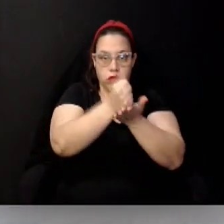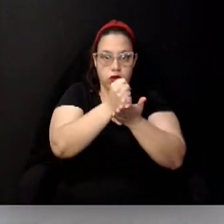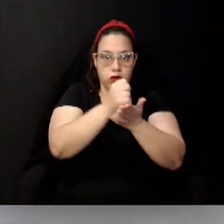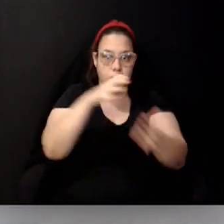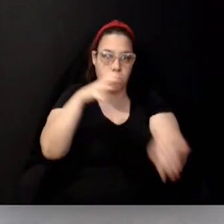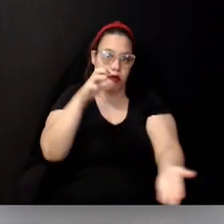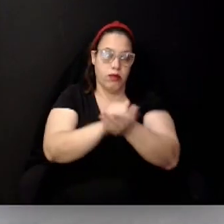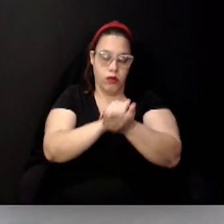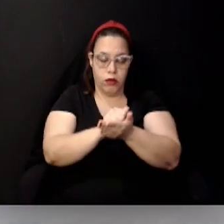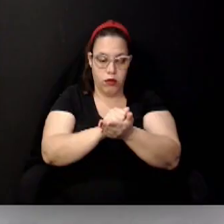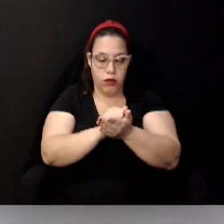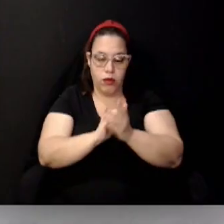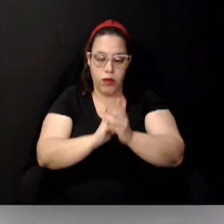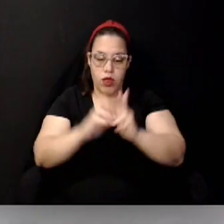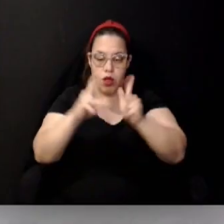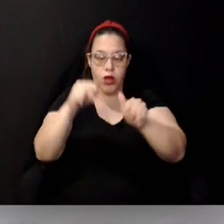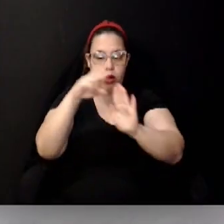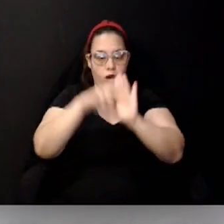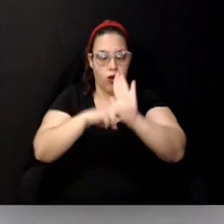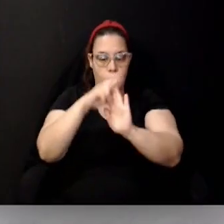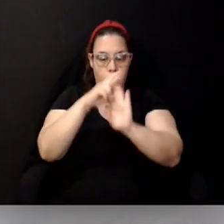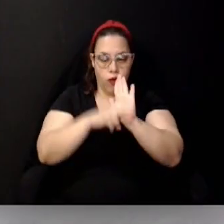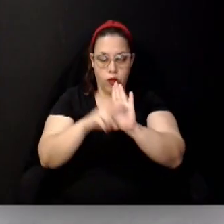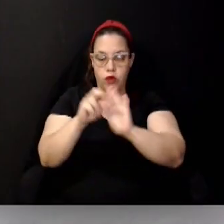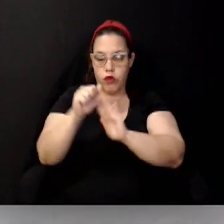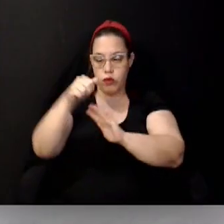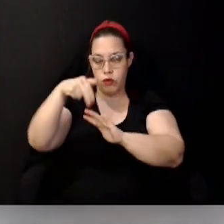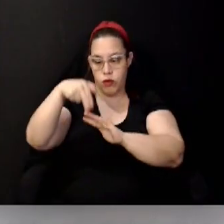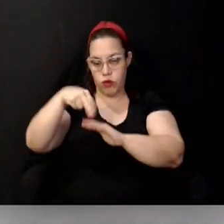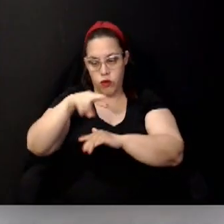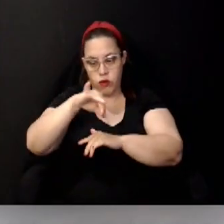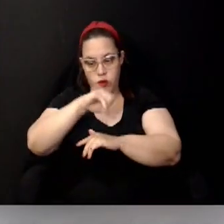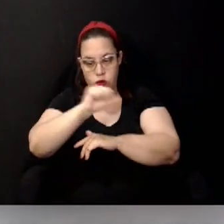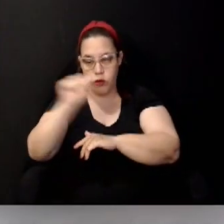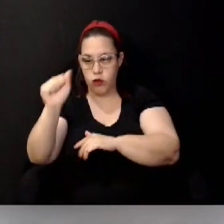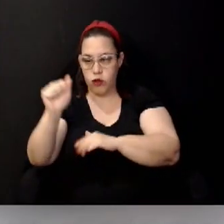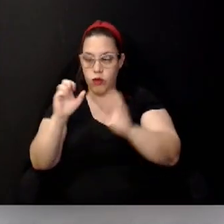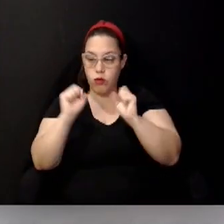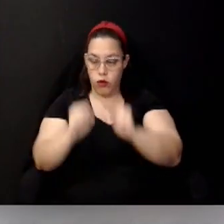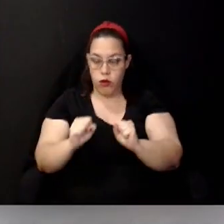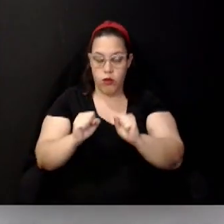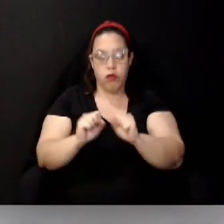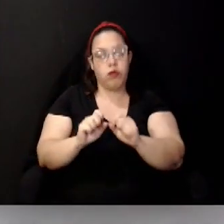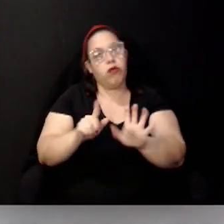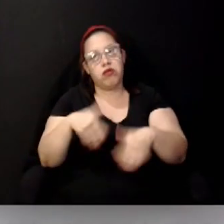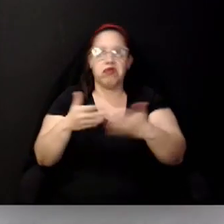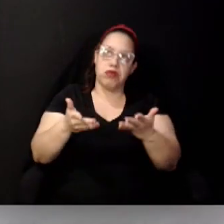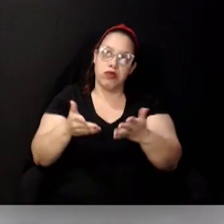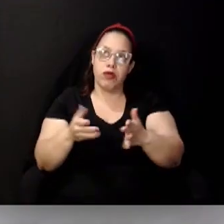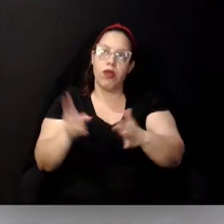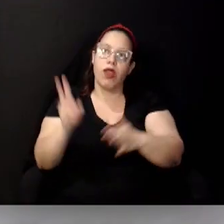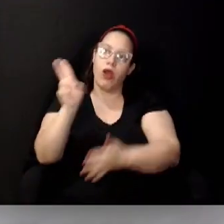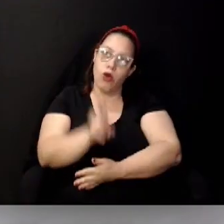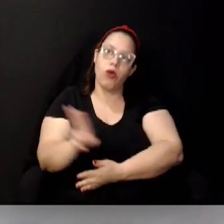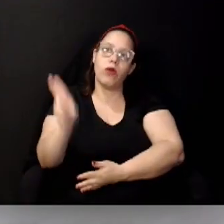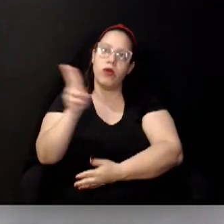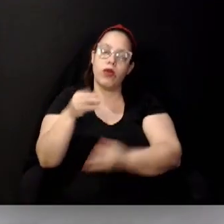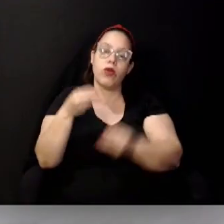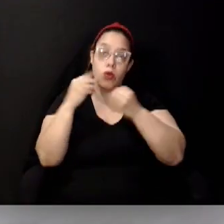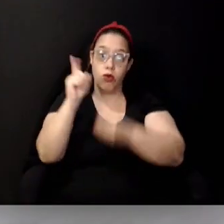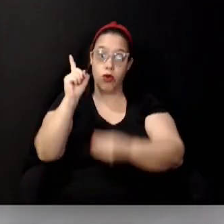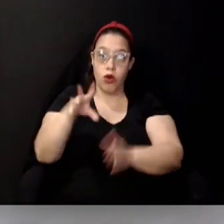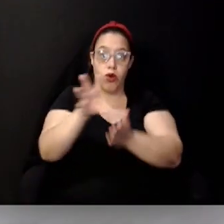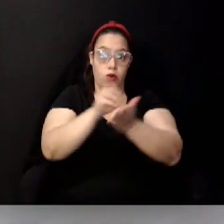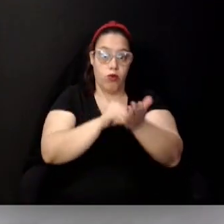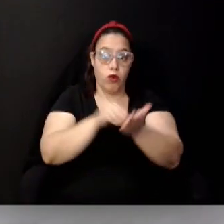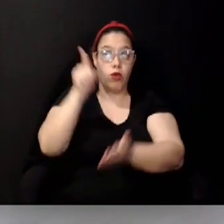todas as regras aqui da vigilância sanitária local para poder participar. Mas, essencialmente, geralmente, as universidades, assim como é o modelo lá